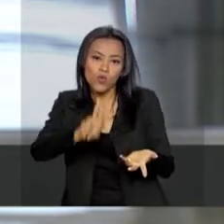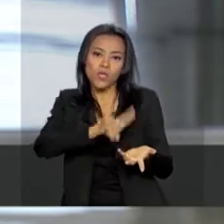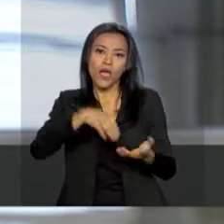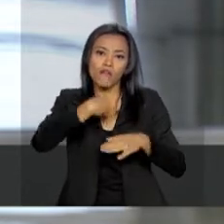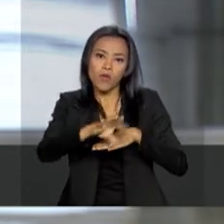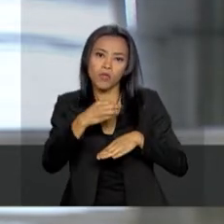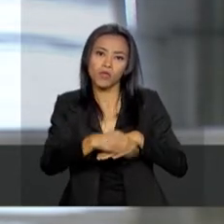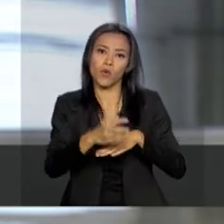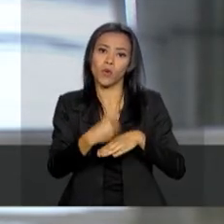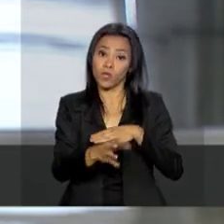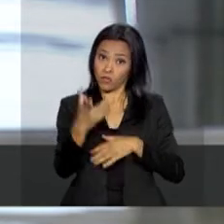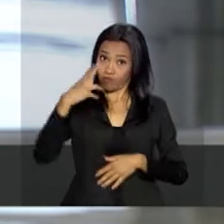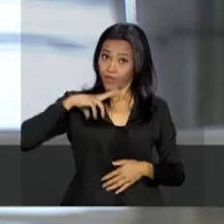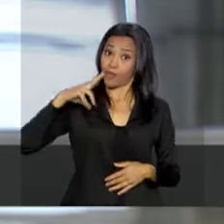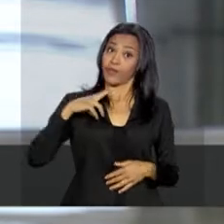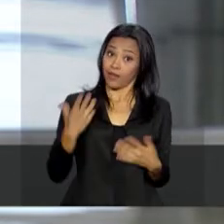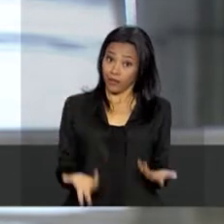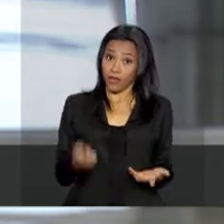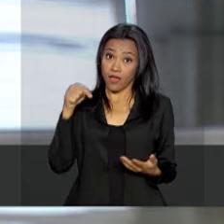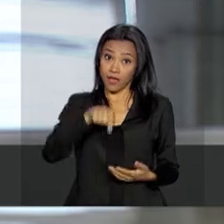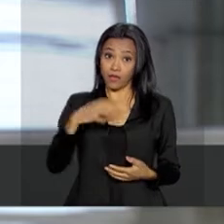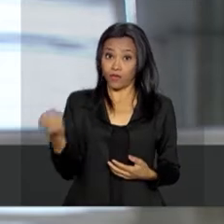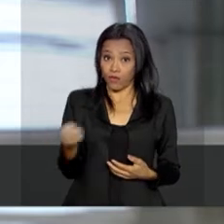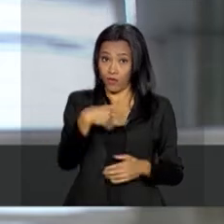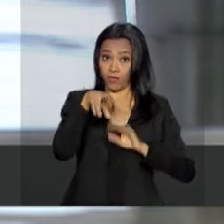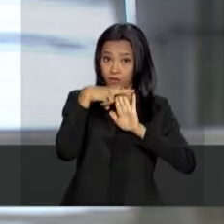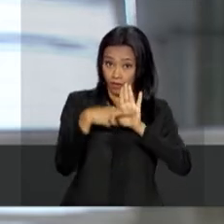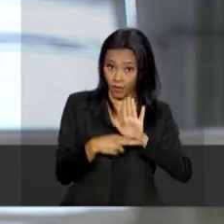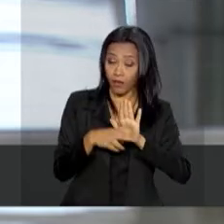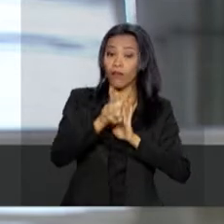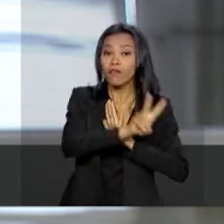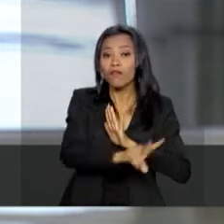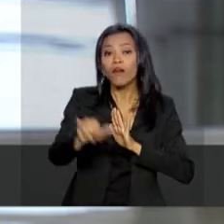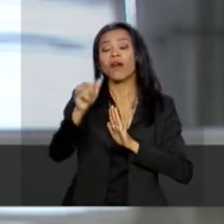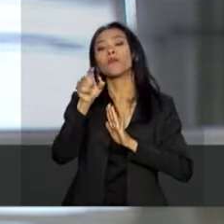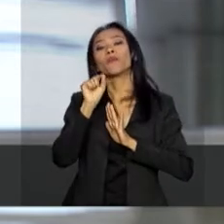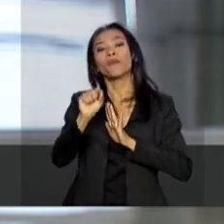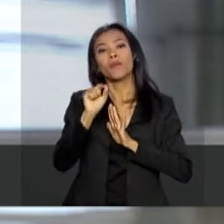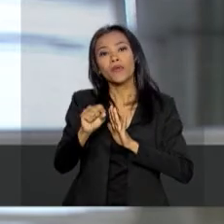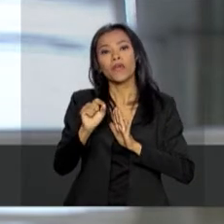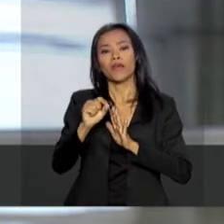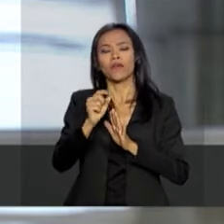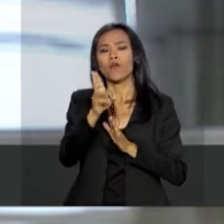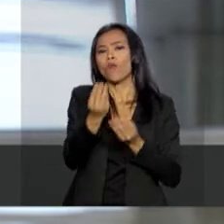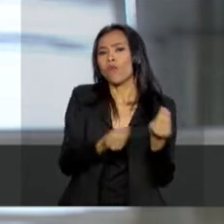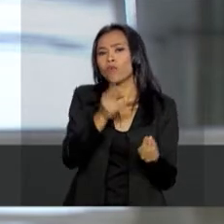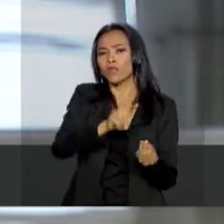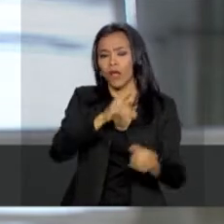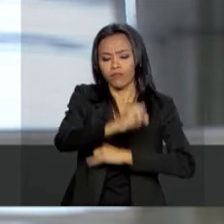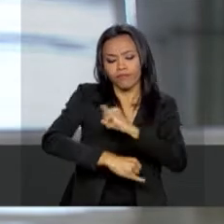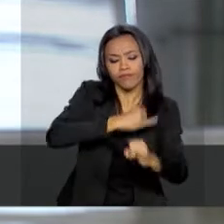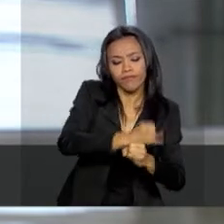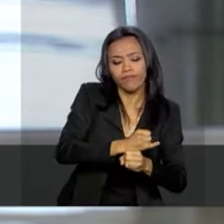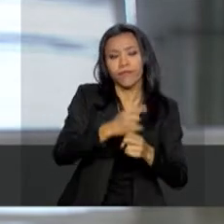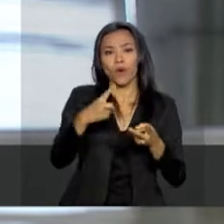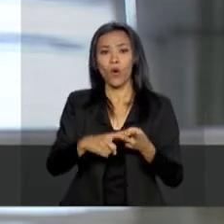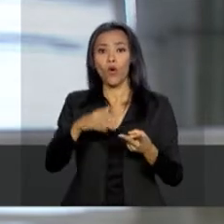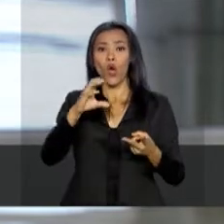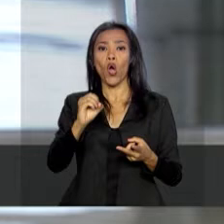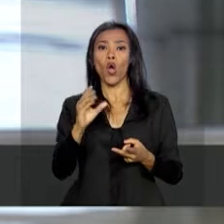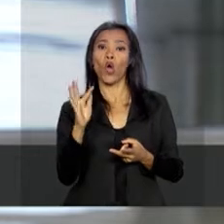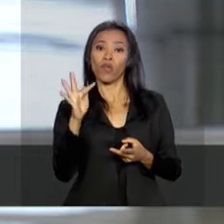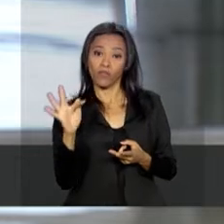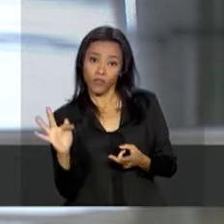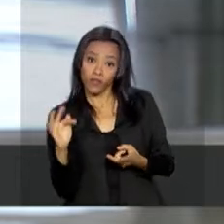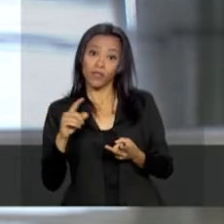pessoais essas regras vão servir para o tratamento de dados online e offline tanto para pessoas físicas